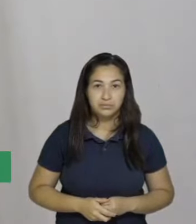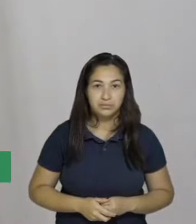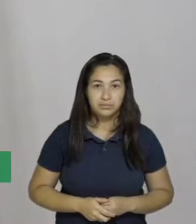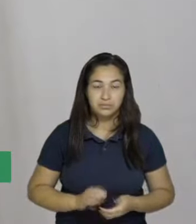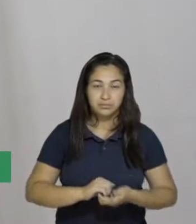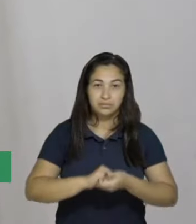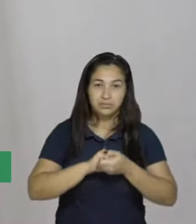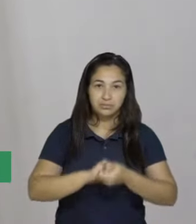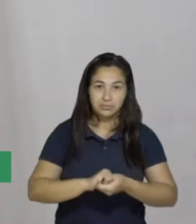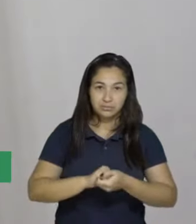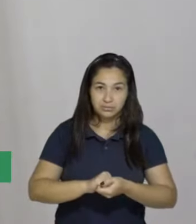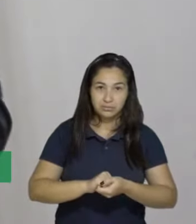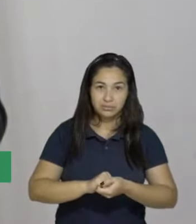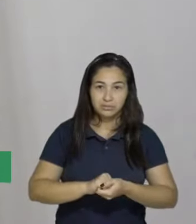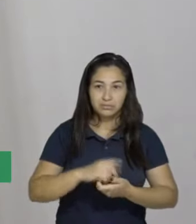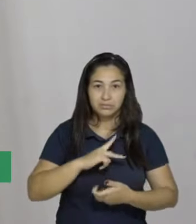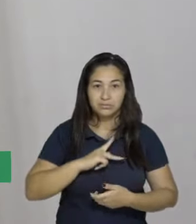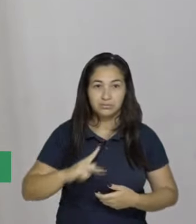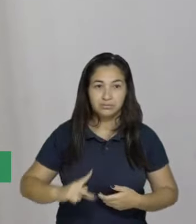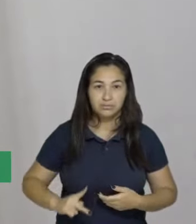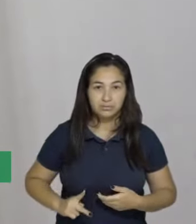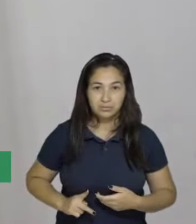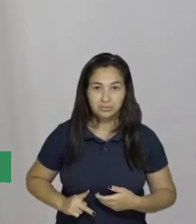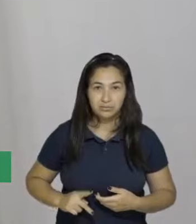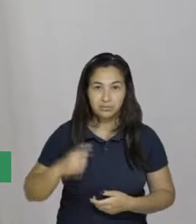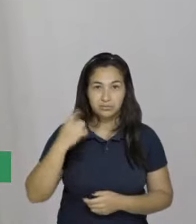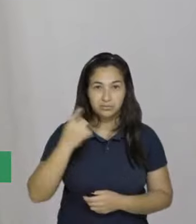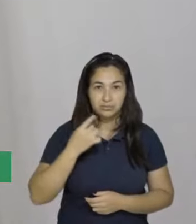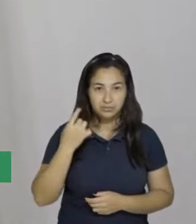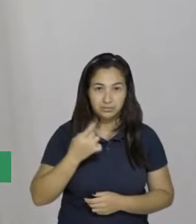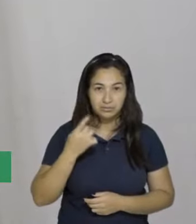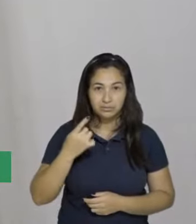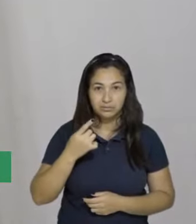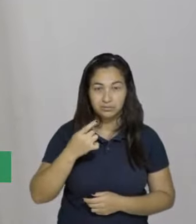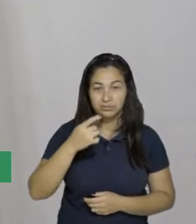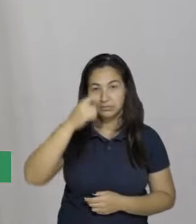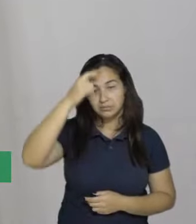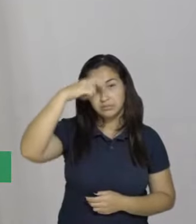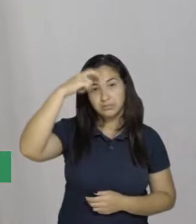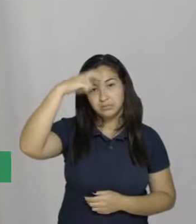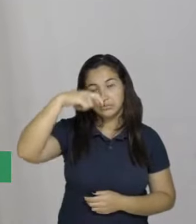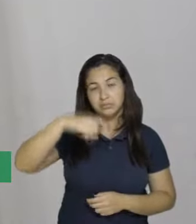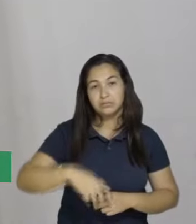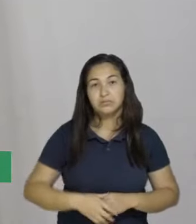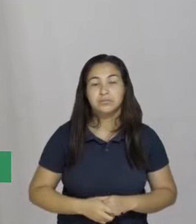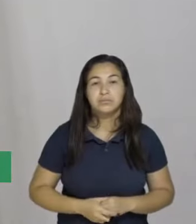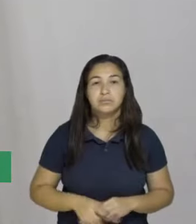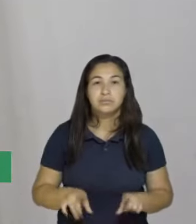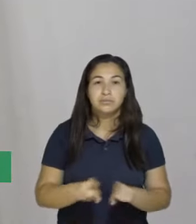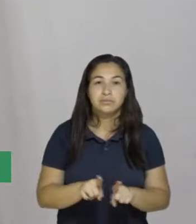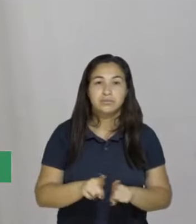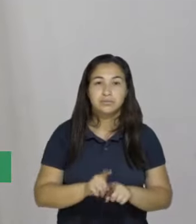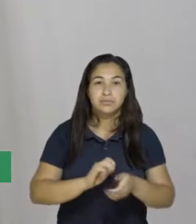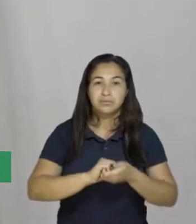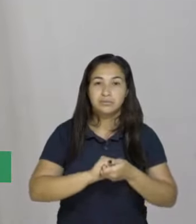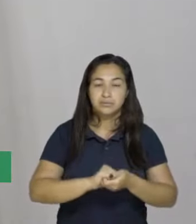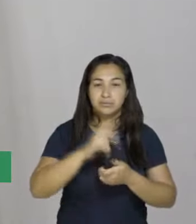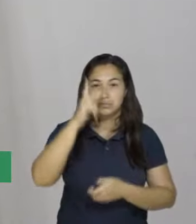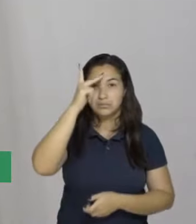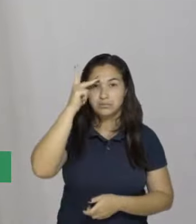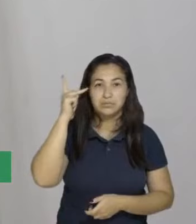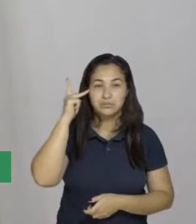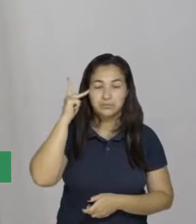Cumprimentando o nosso presidente, deputado Maurício Scudillac, também cumprimento a deputada Paulinha,